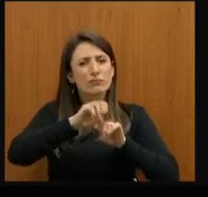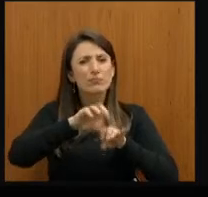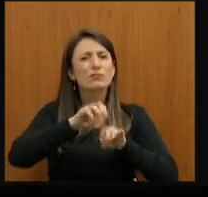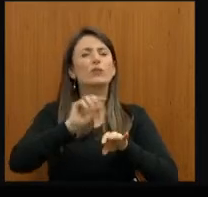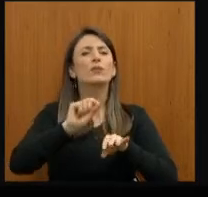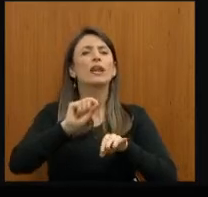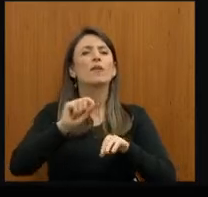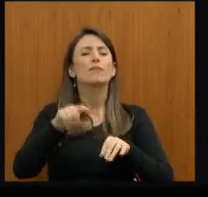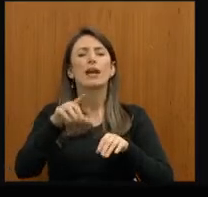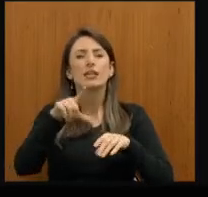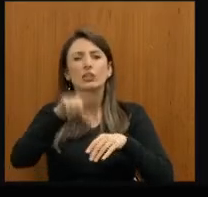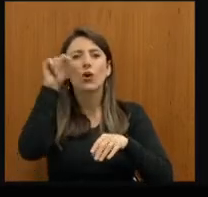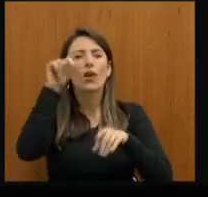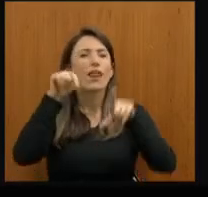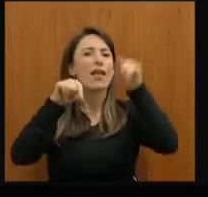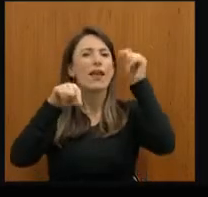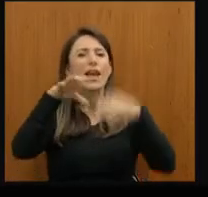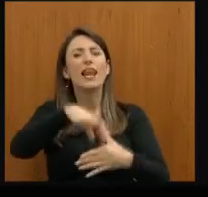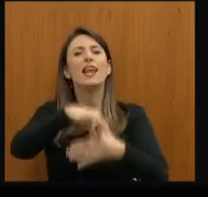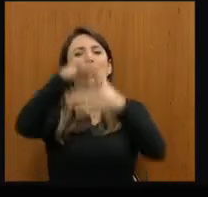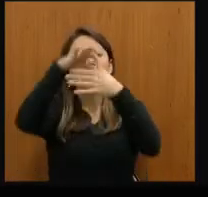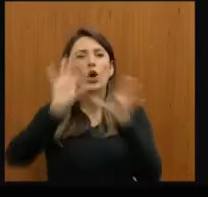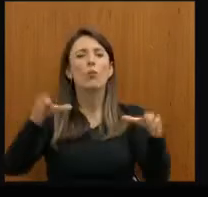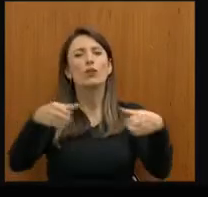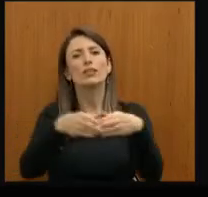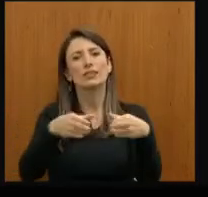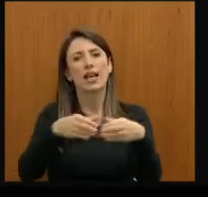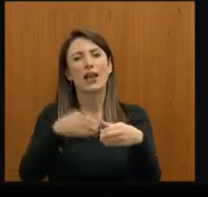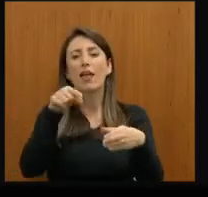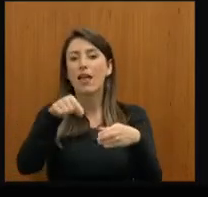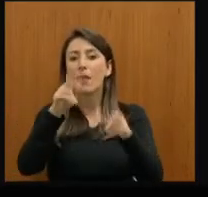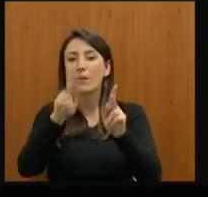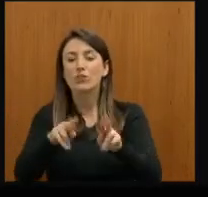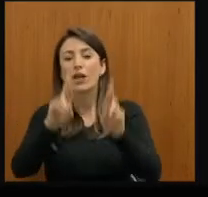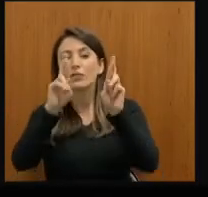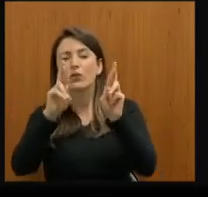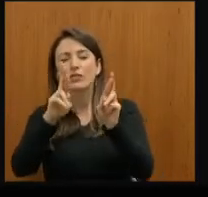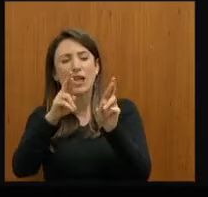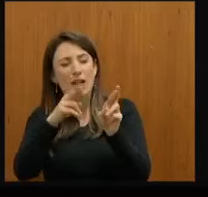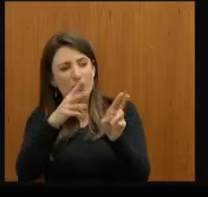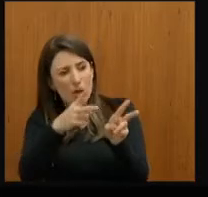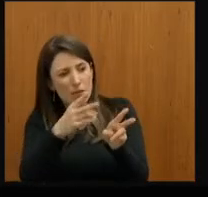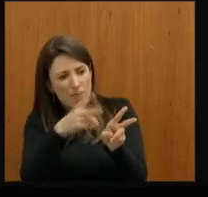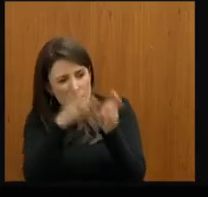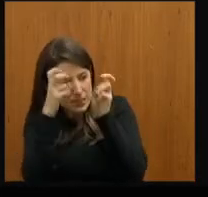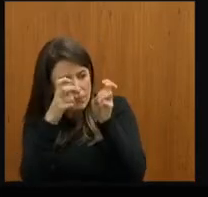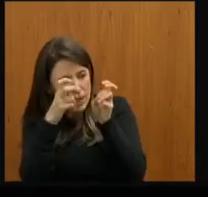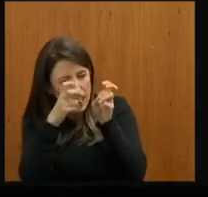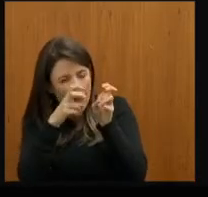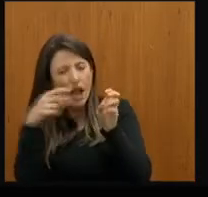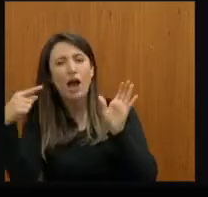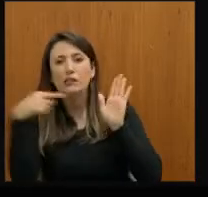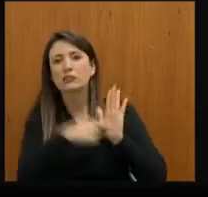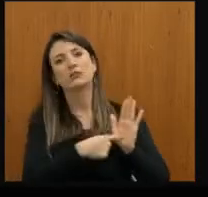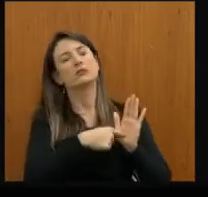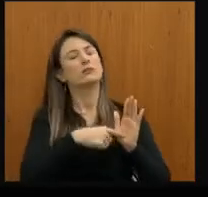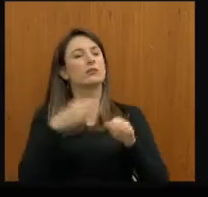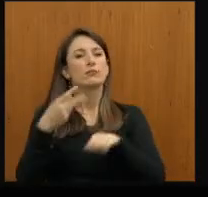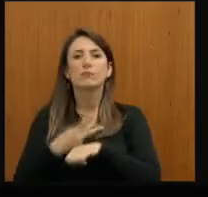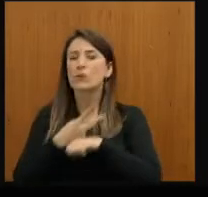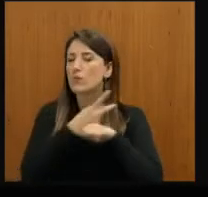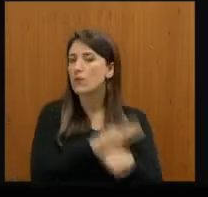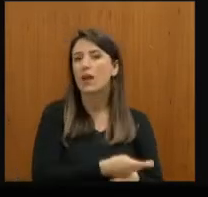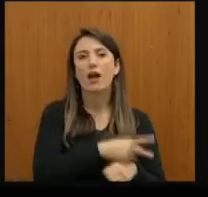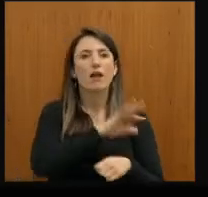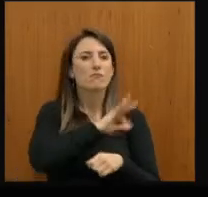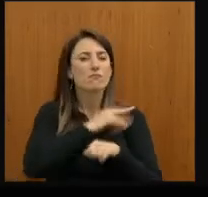comunitário não é para diagnosticar violação direito encaminharem demandas buscarem soluções essa digitais em resultado